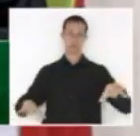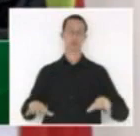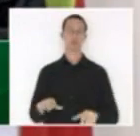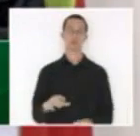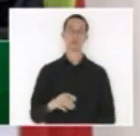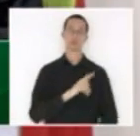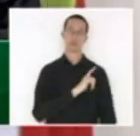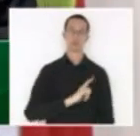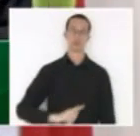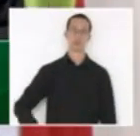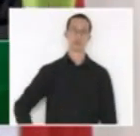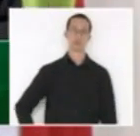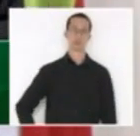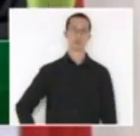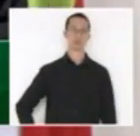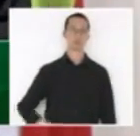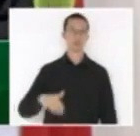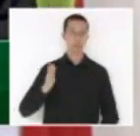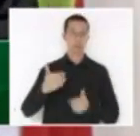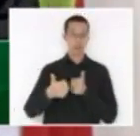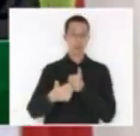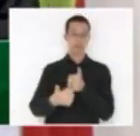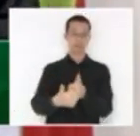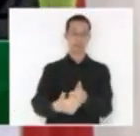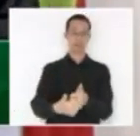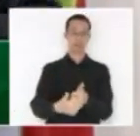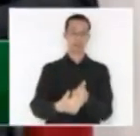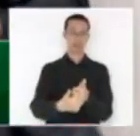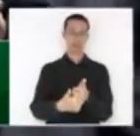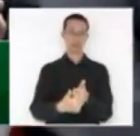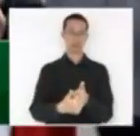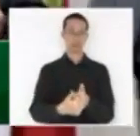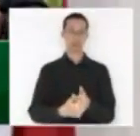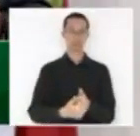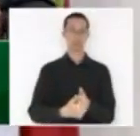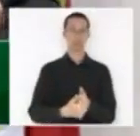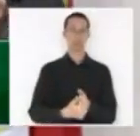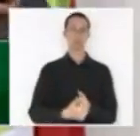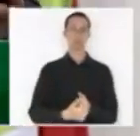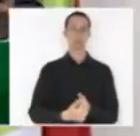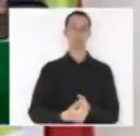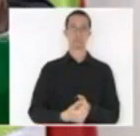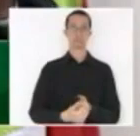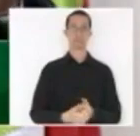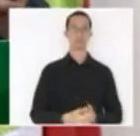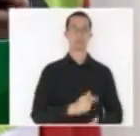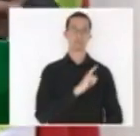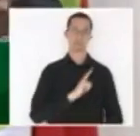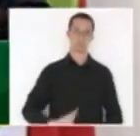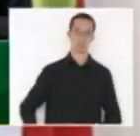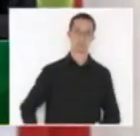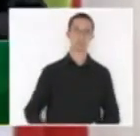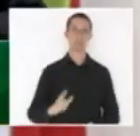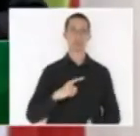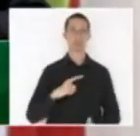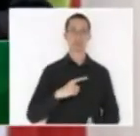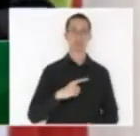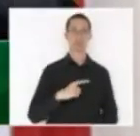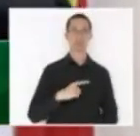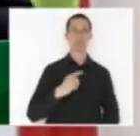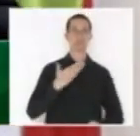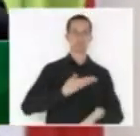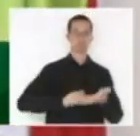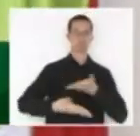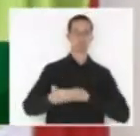governo mais próximo, um governo que ouve, que escuta,